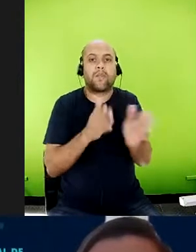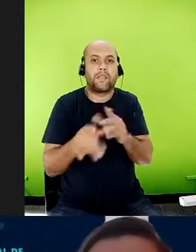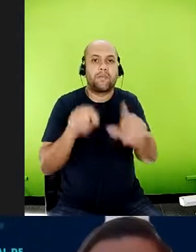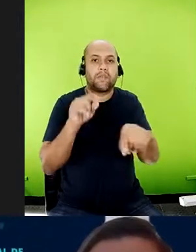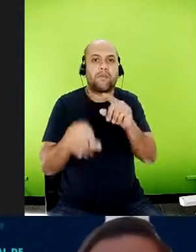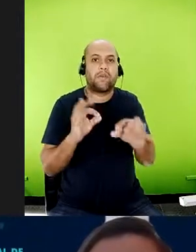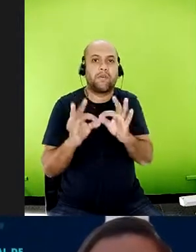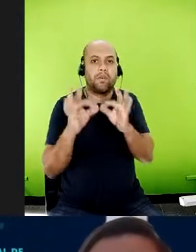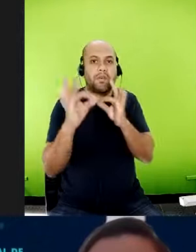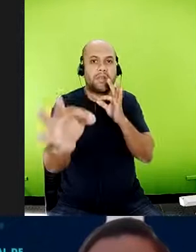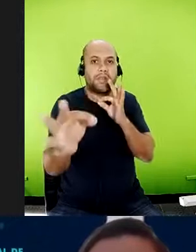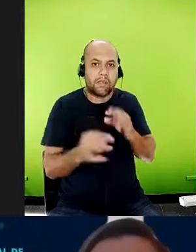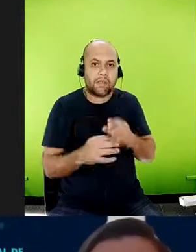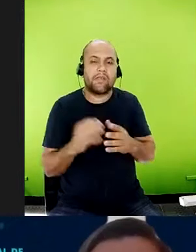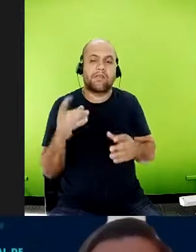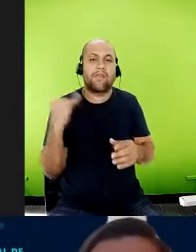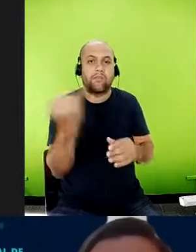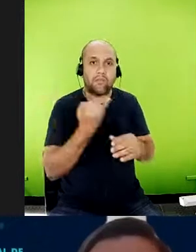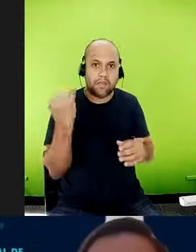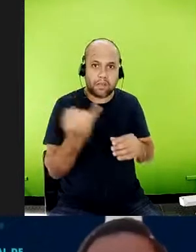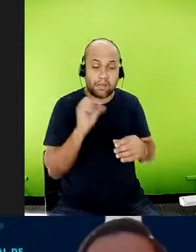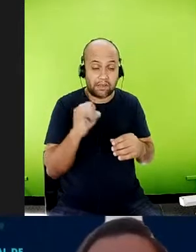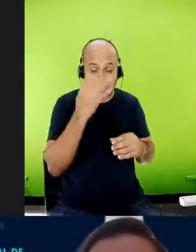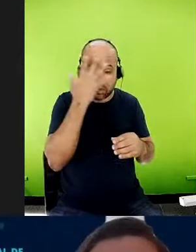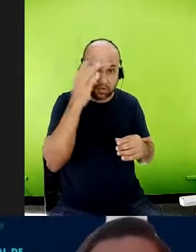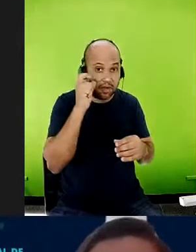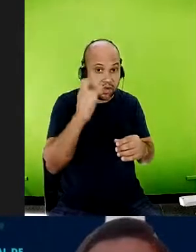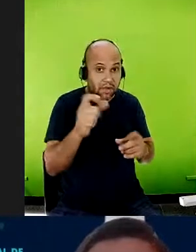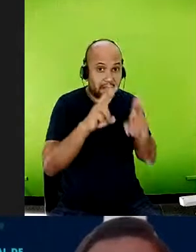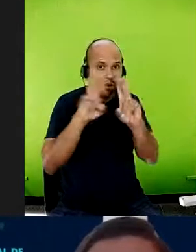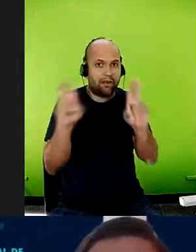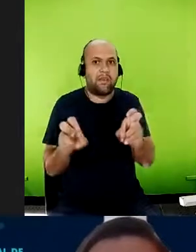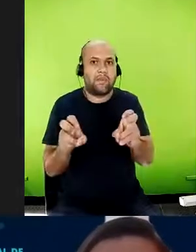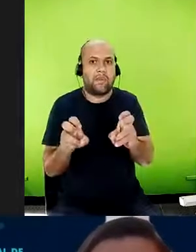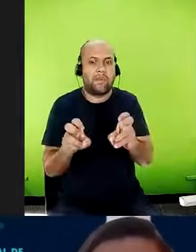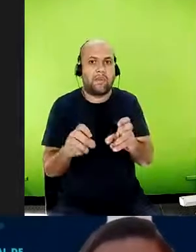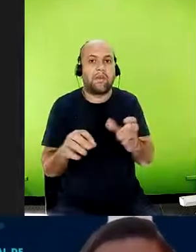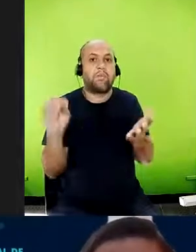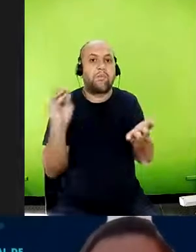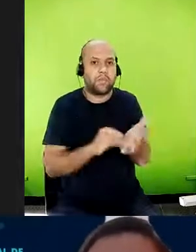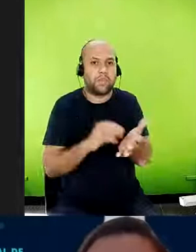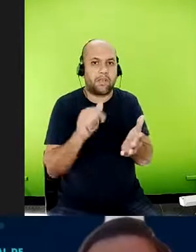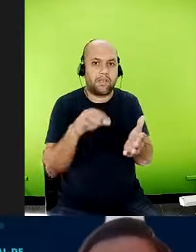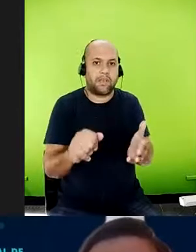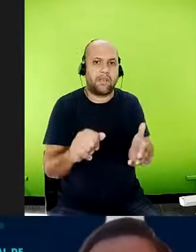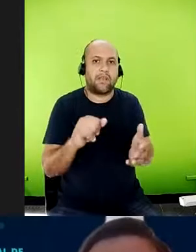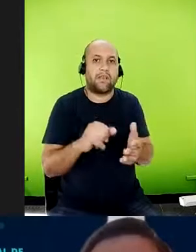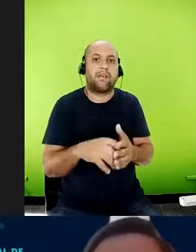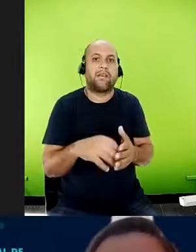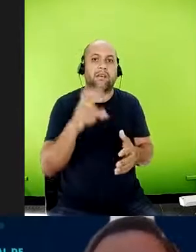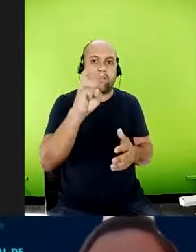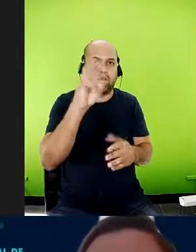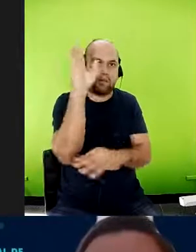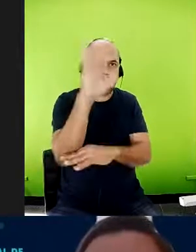necessário preciso ser rico Então quem está interessado nesse tema barco e na agenda na sete horas estaremos aqui novamente